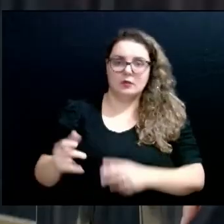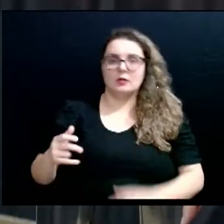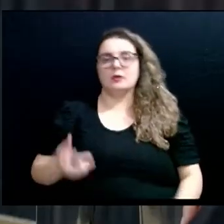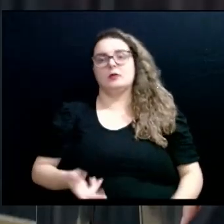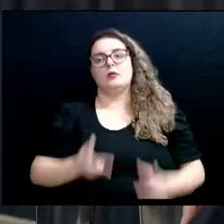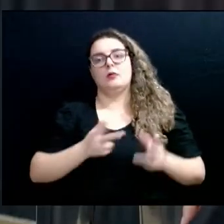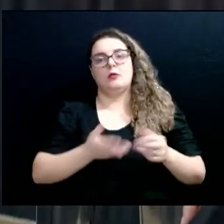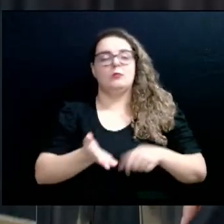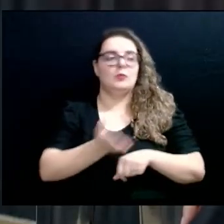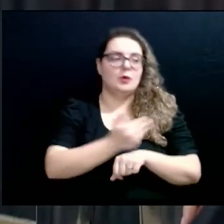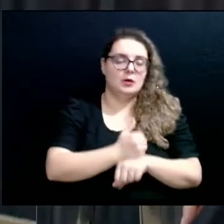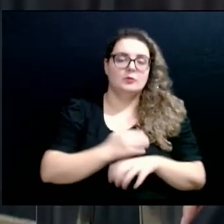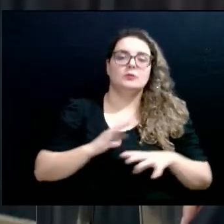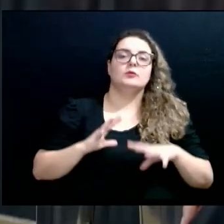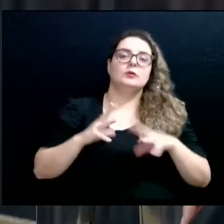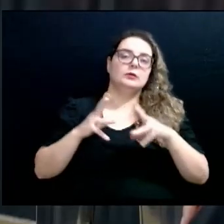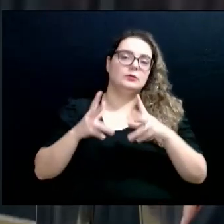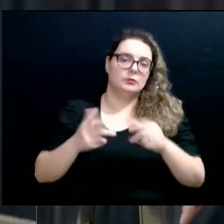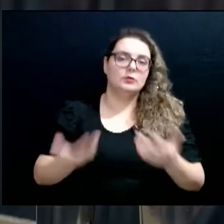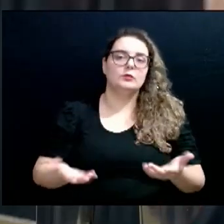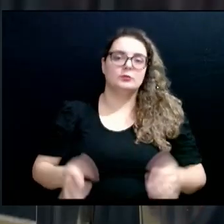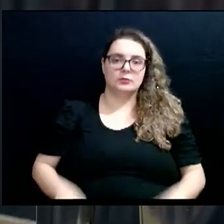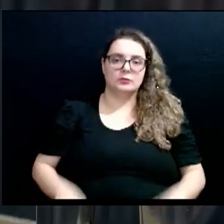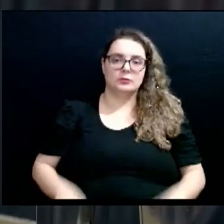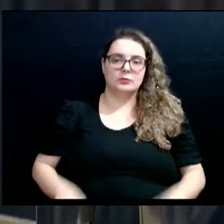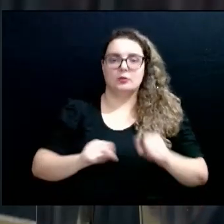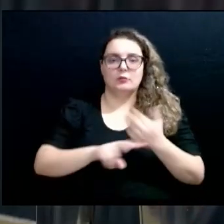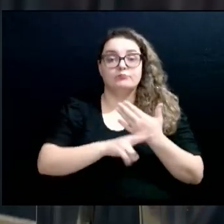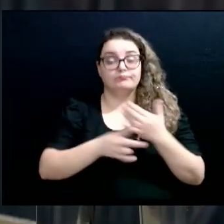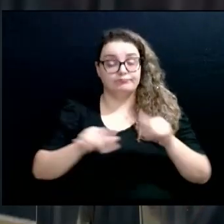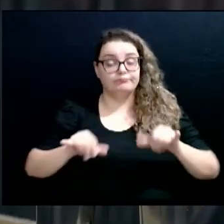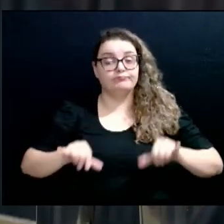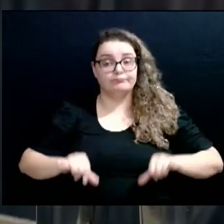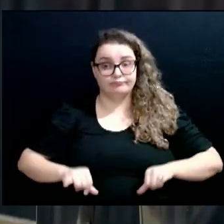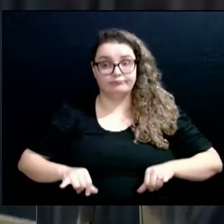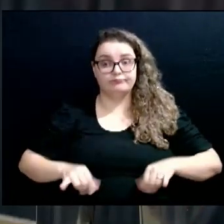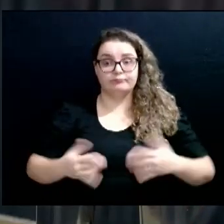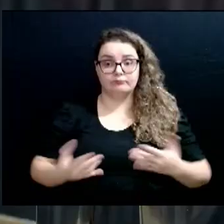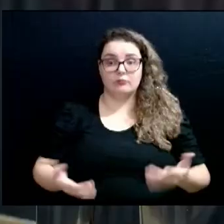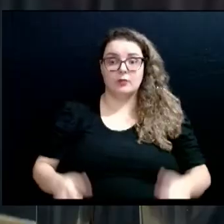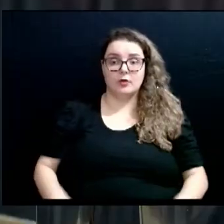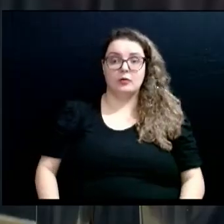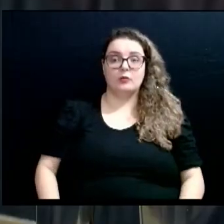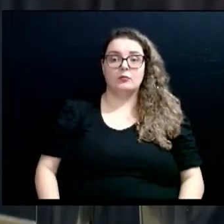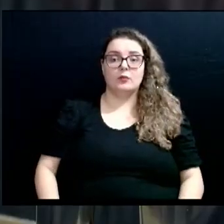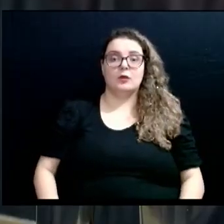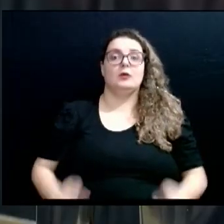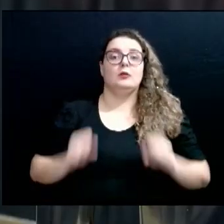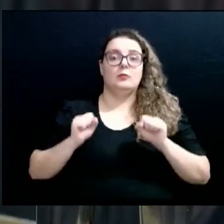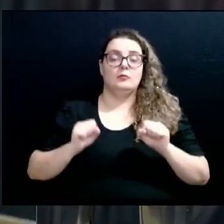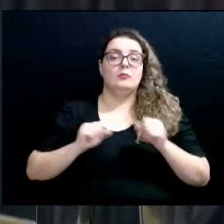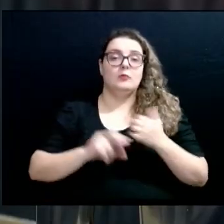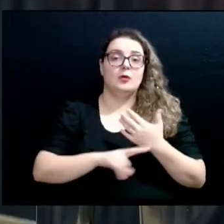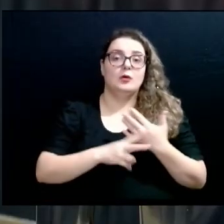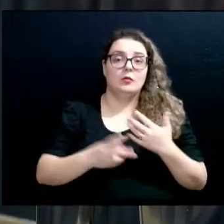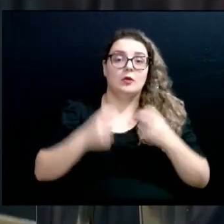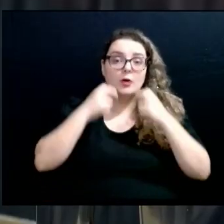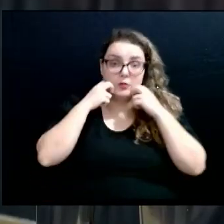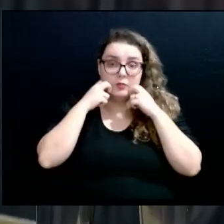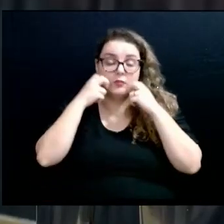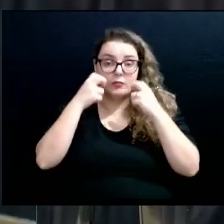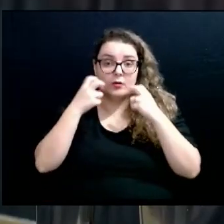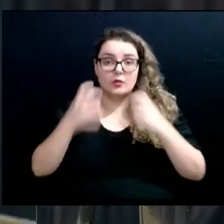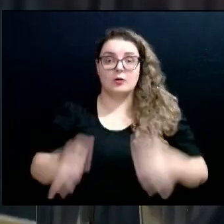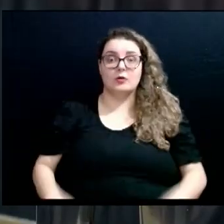Tudo isso, pode causar sofrimento, né, pode causar vergonha, né, como